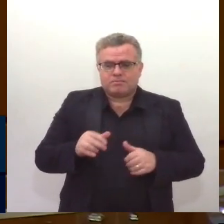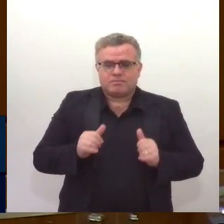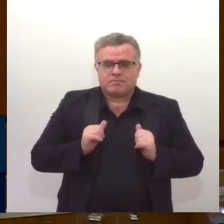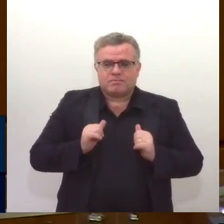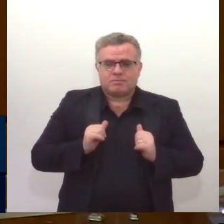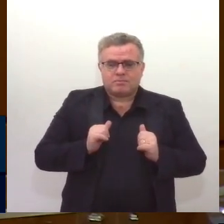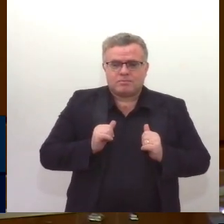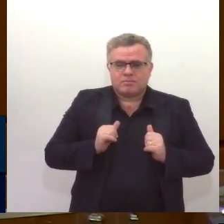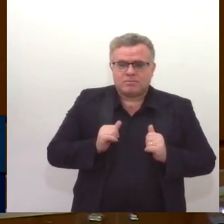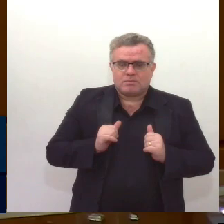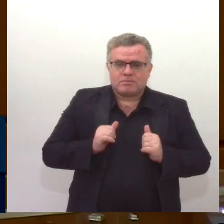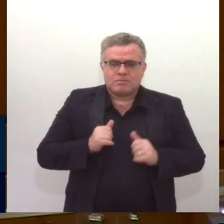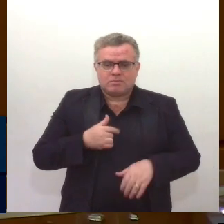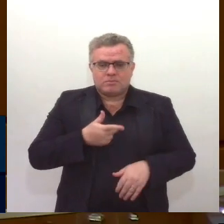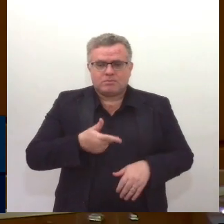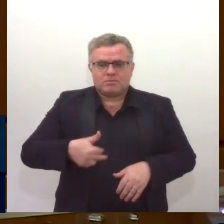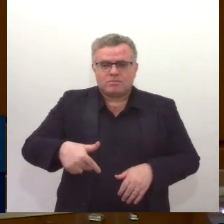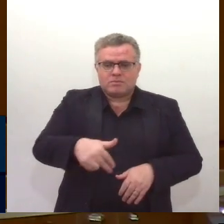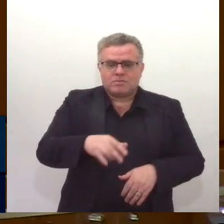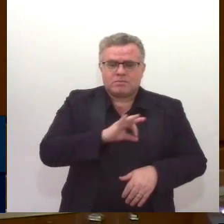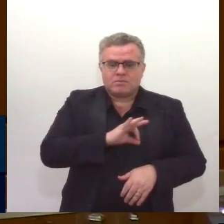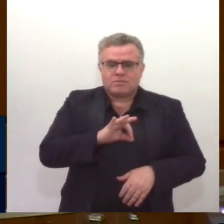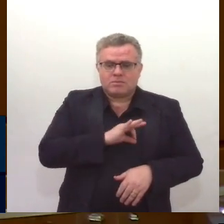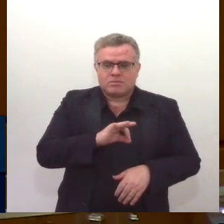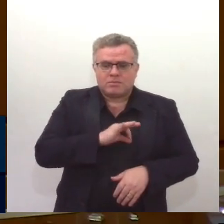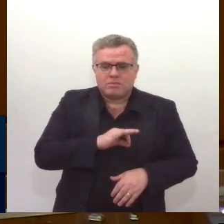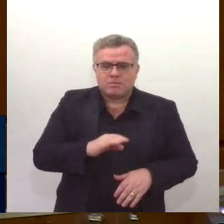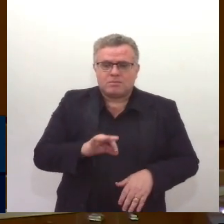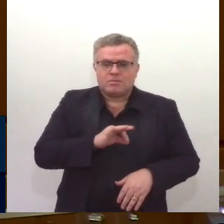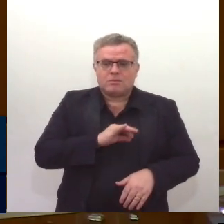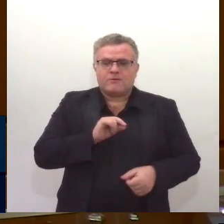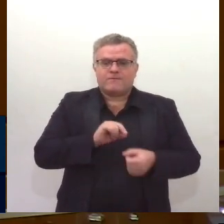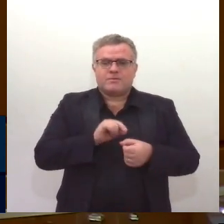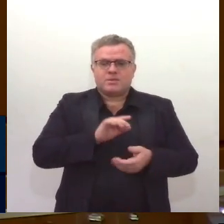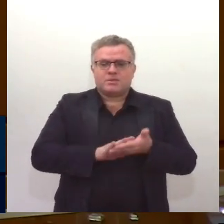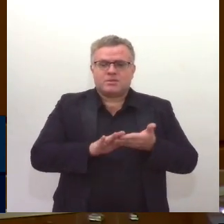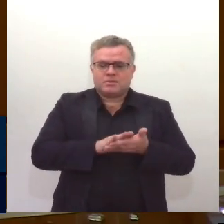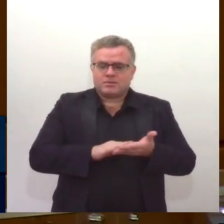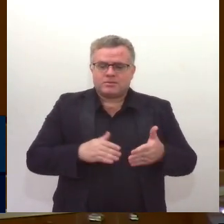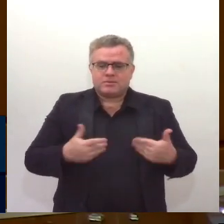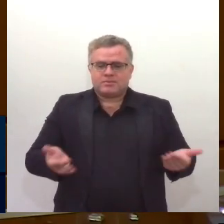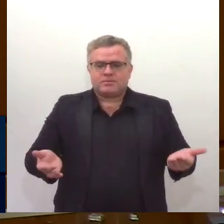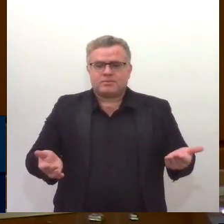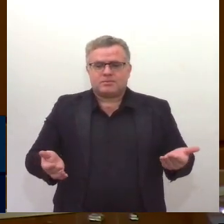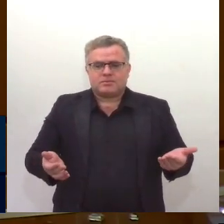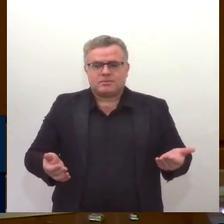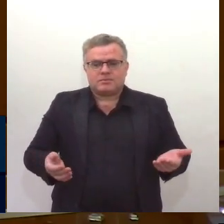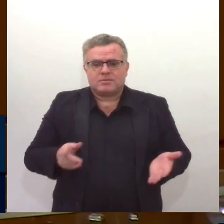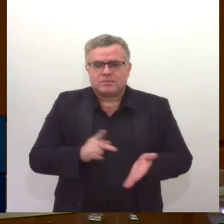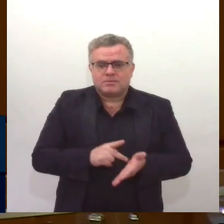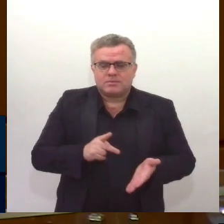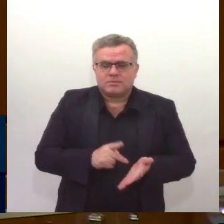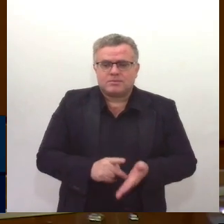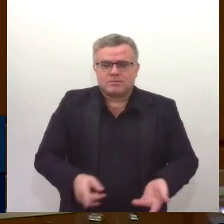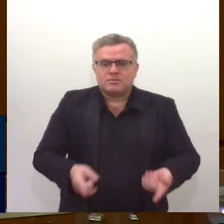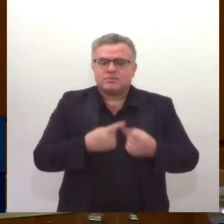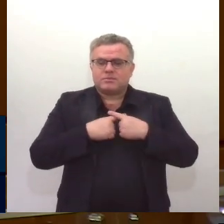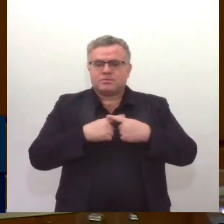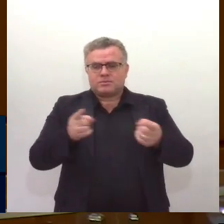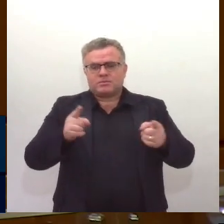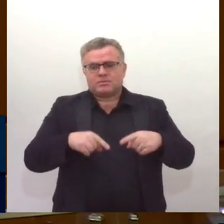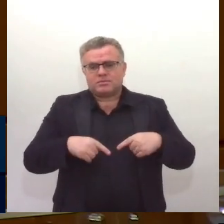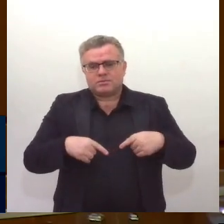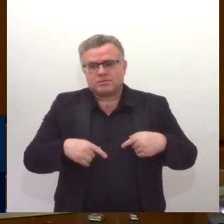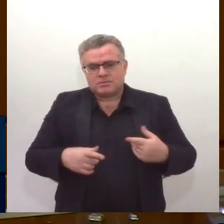da polícia e a polícia não poderia fazer nada. Mas eu quero mandar o recado, só tem até o dia 20